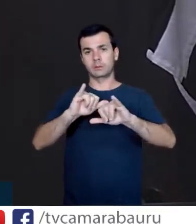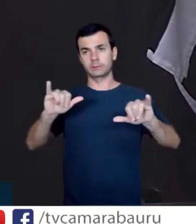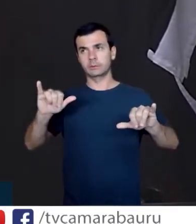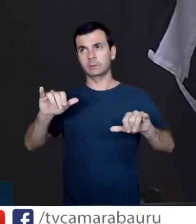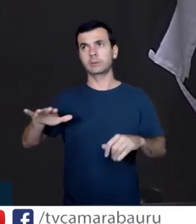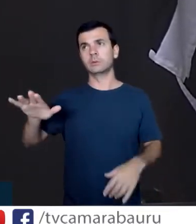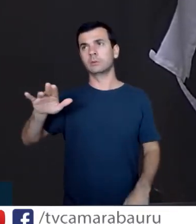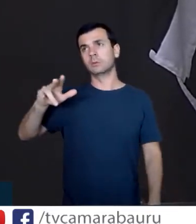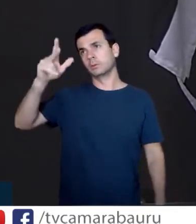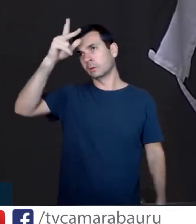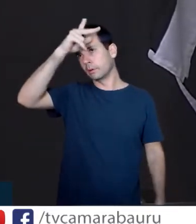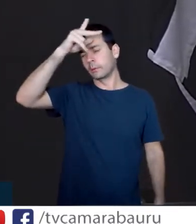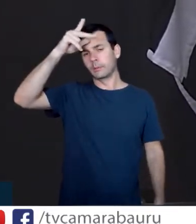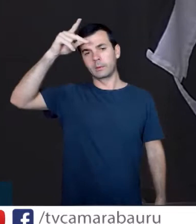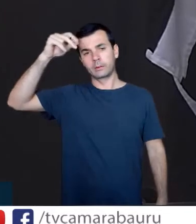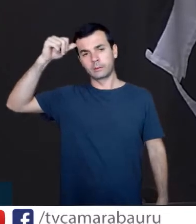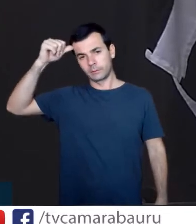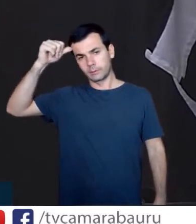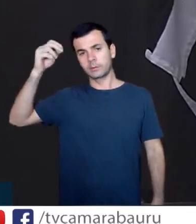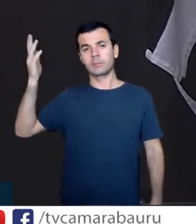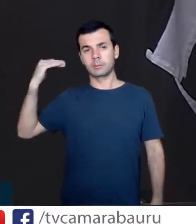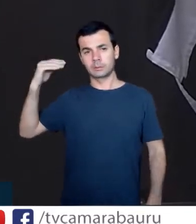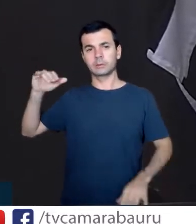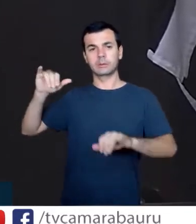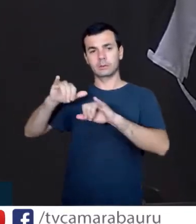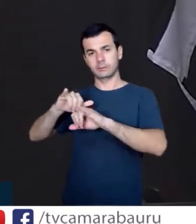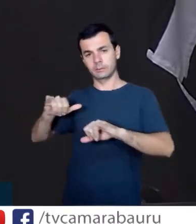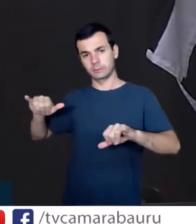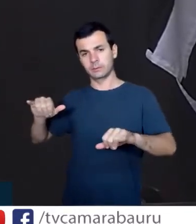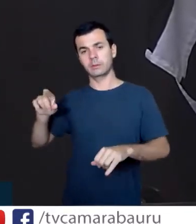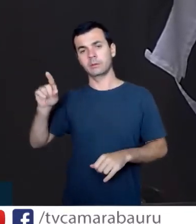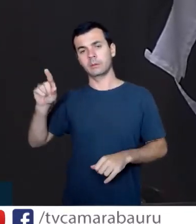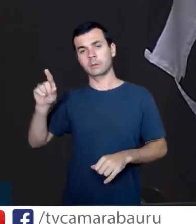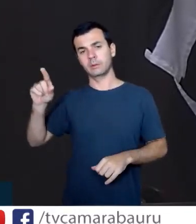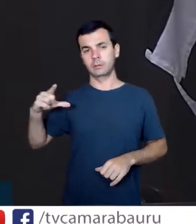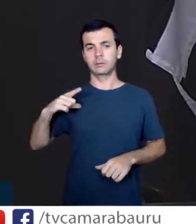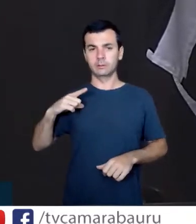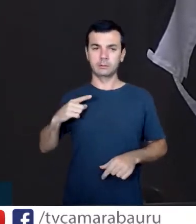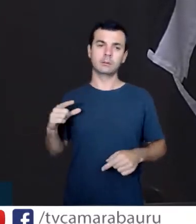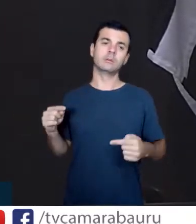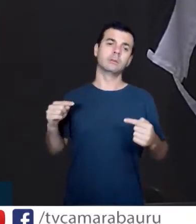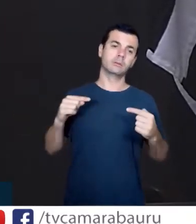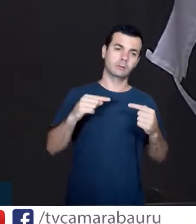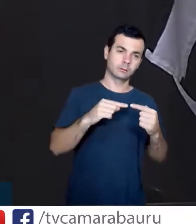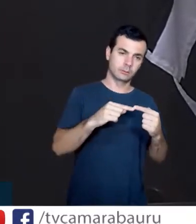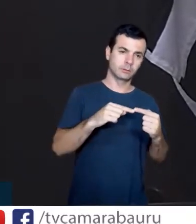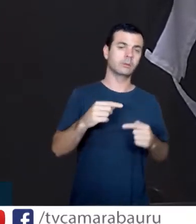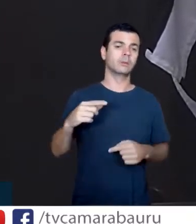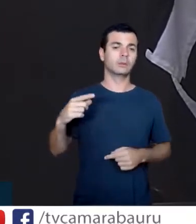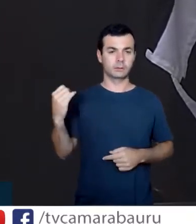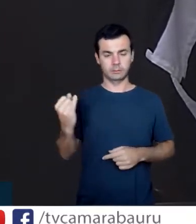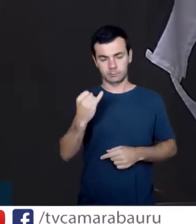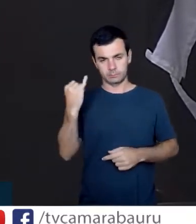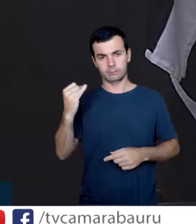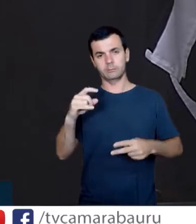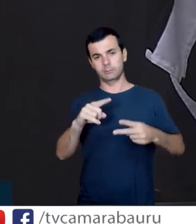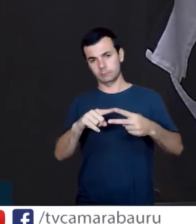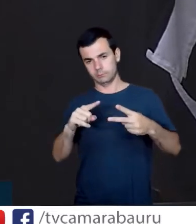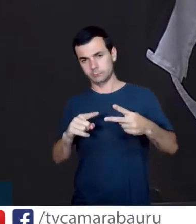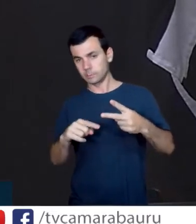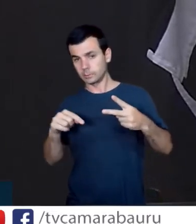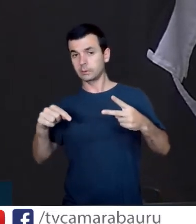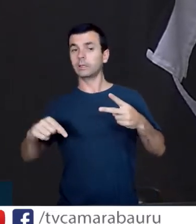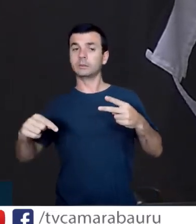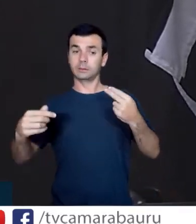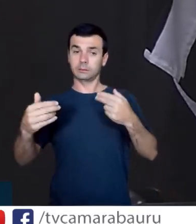comprometeu a fazer na Daniel Pacífico, que é uma ligação entre 2 bairros importantes da nossa cidade, que é